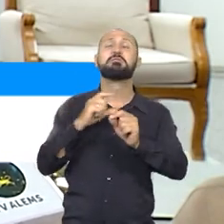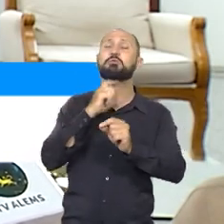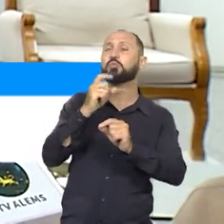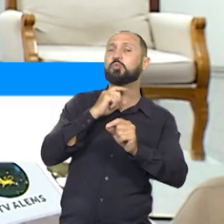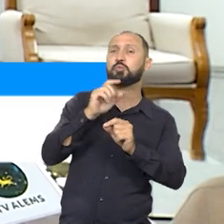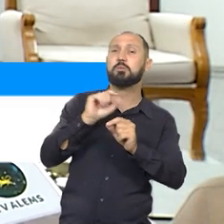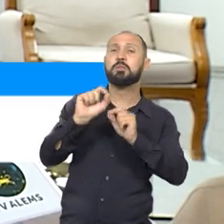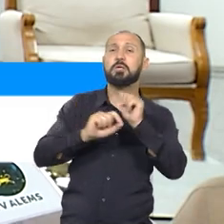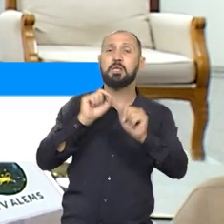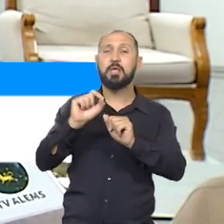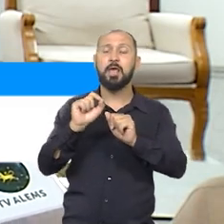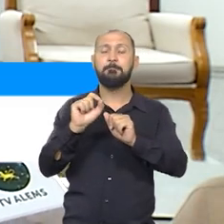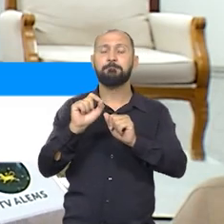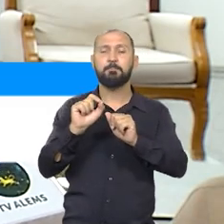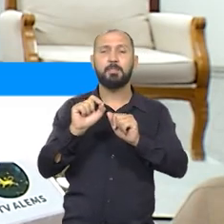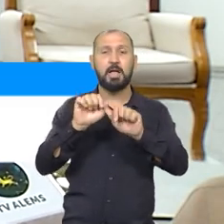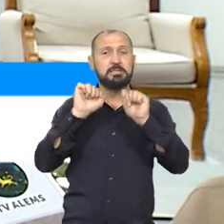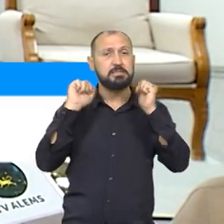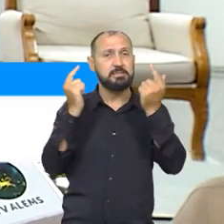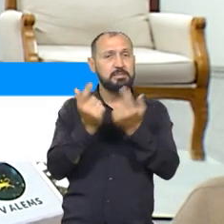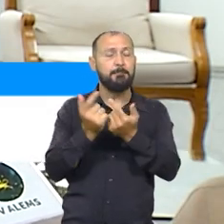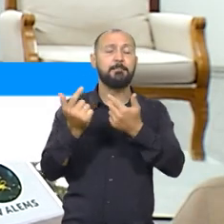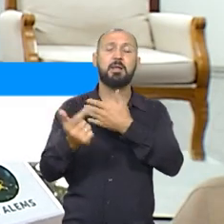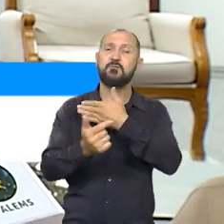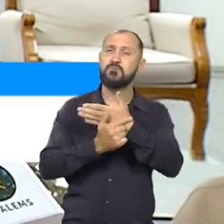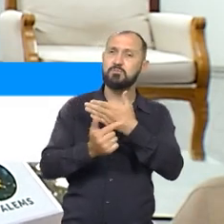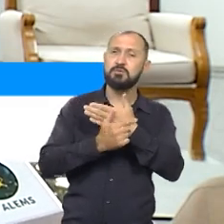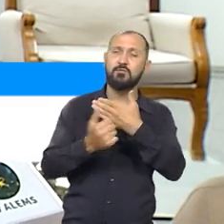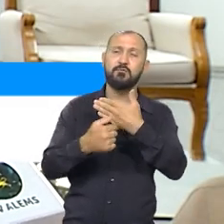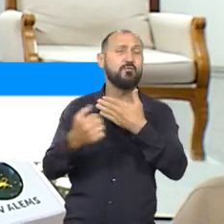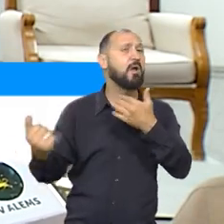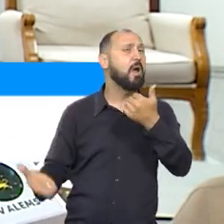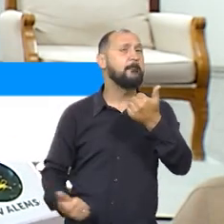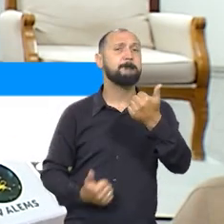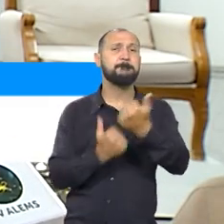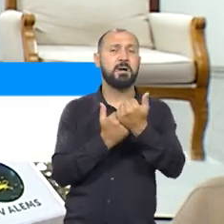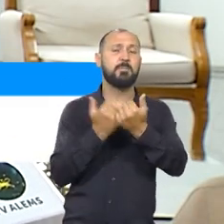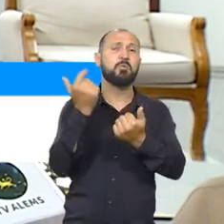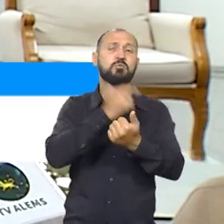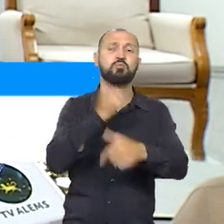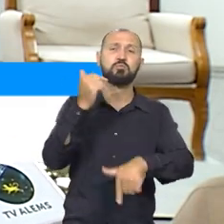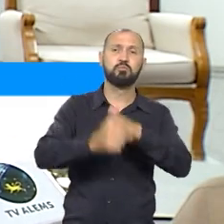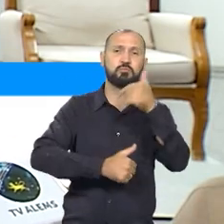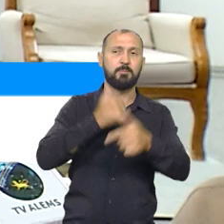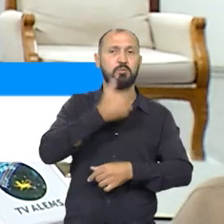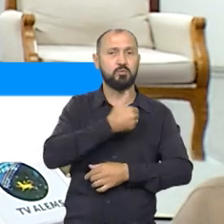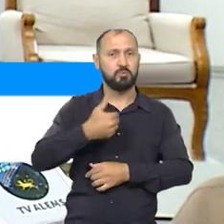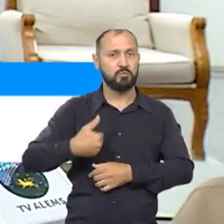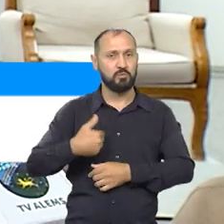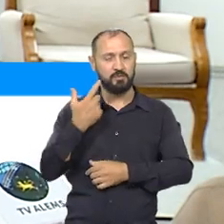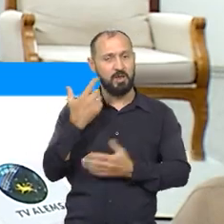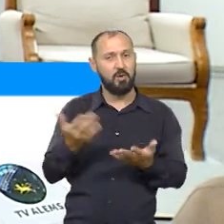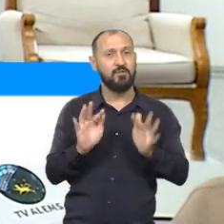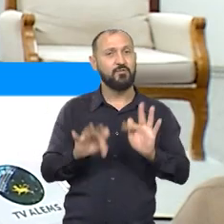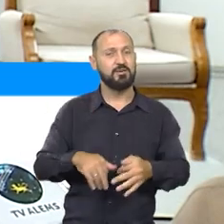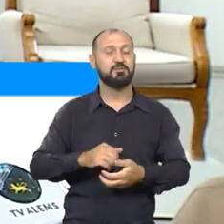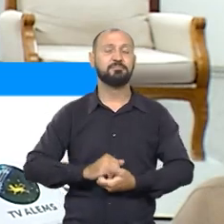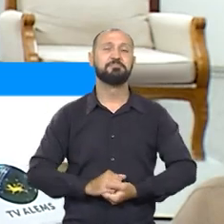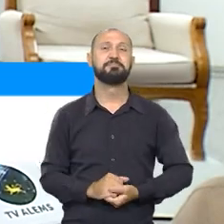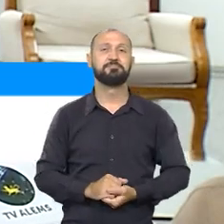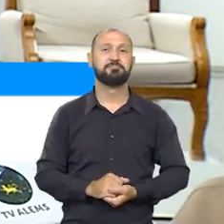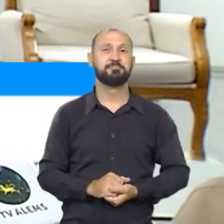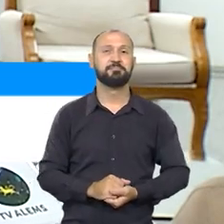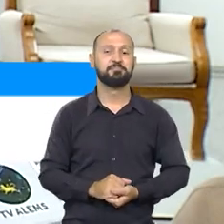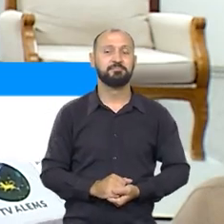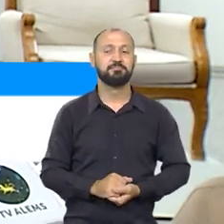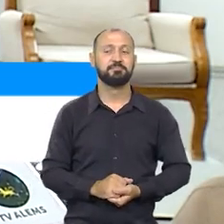tributos que arrecada eu não tenho dúvida nenhuma de que o papel da Assembleia Legislativa foi fundamental para poder o bom trabalho